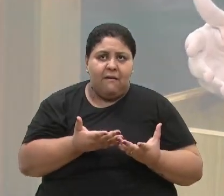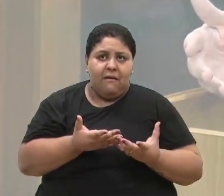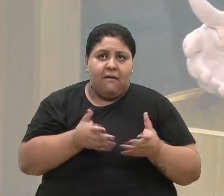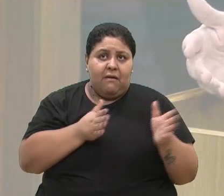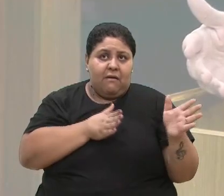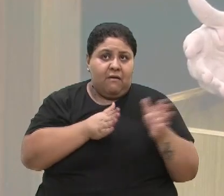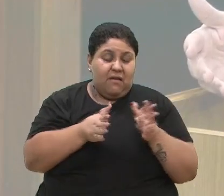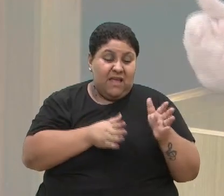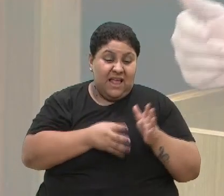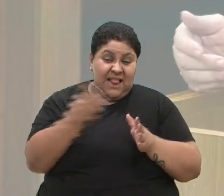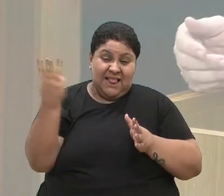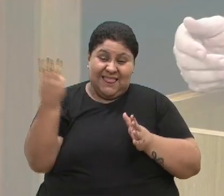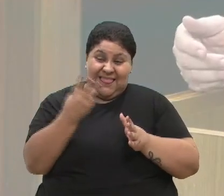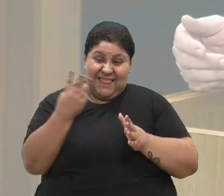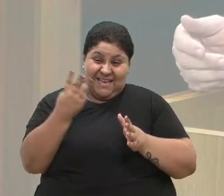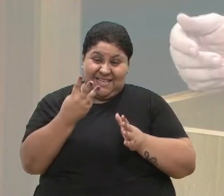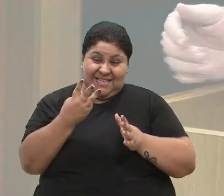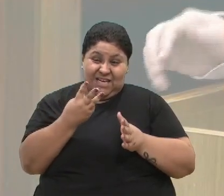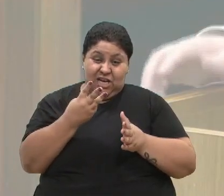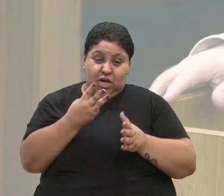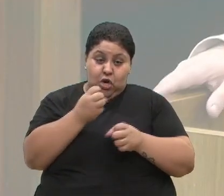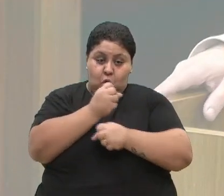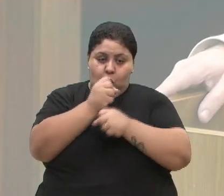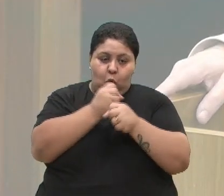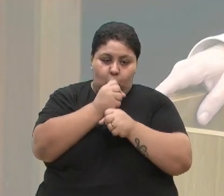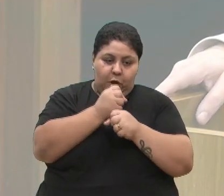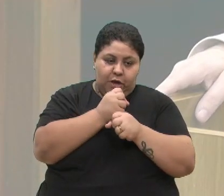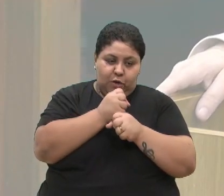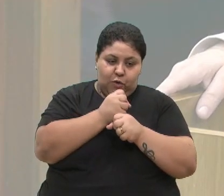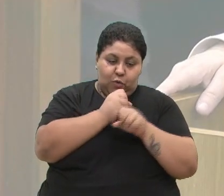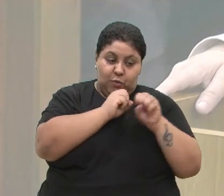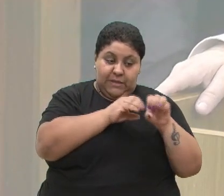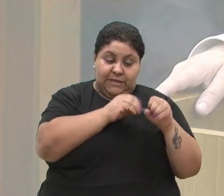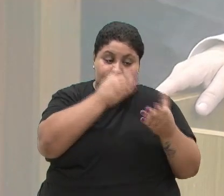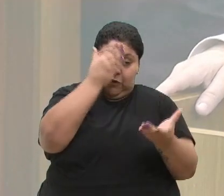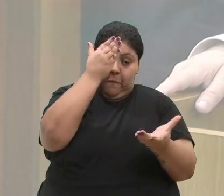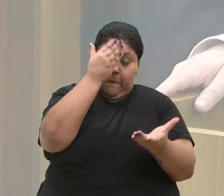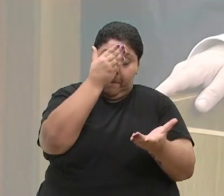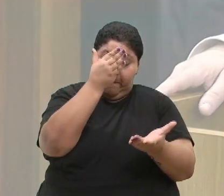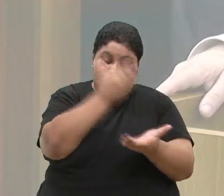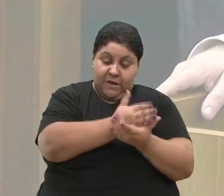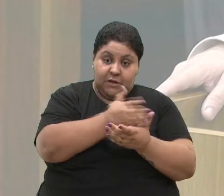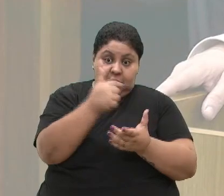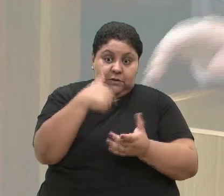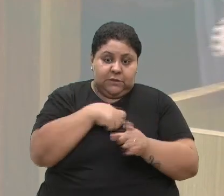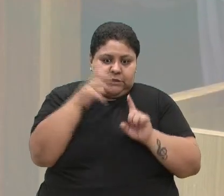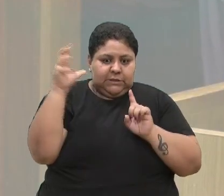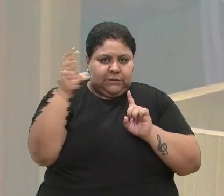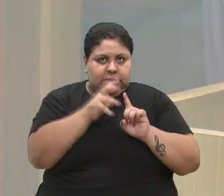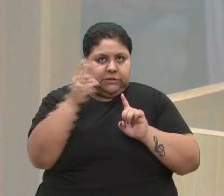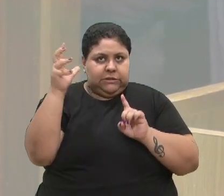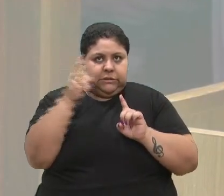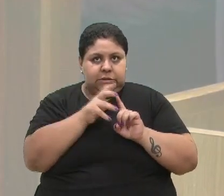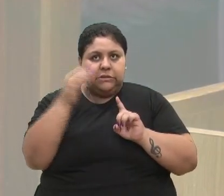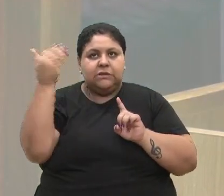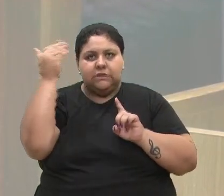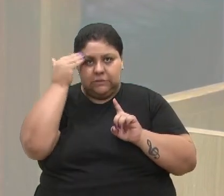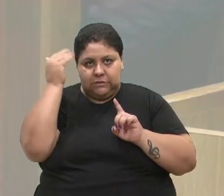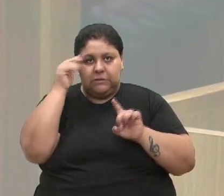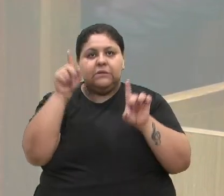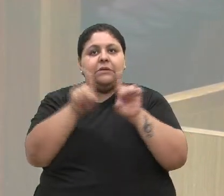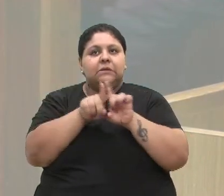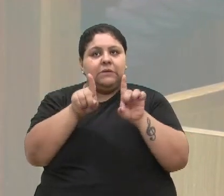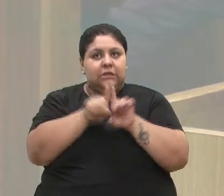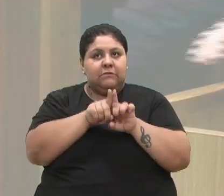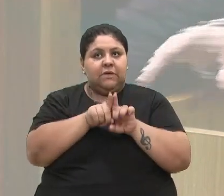do terceiro ano do ensino médio, ou do antigo segundo grau, você fica numa pressão imensa. E eu sei porque também lido com